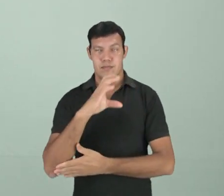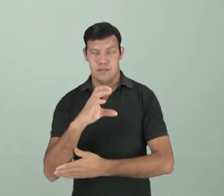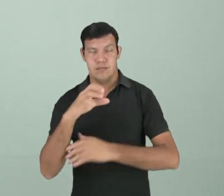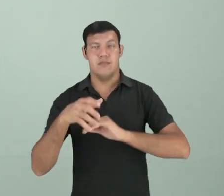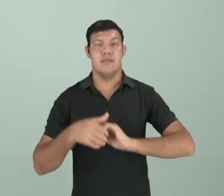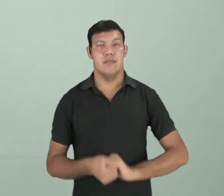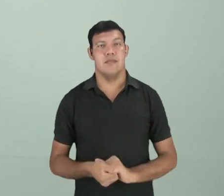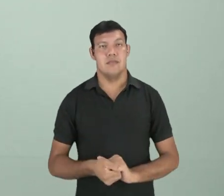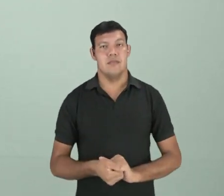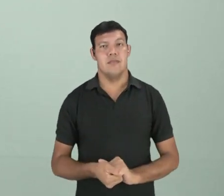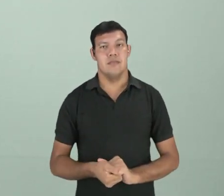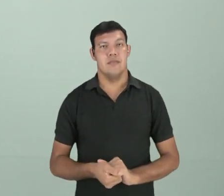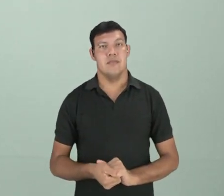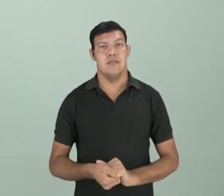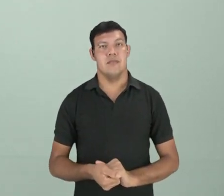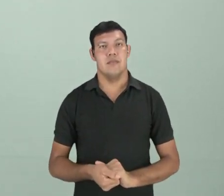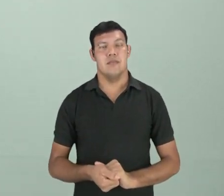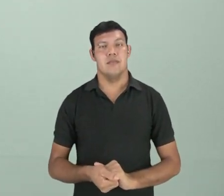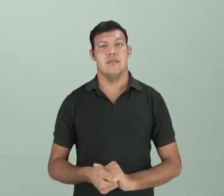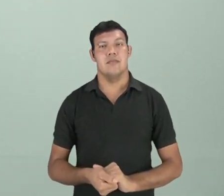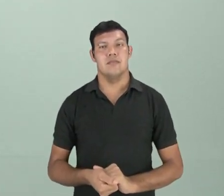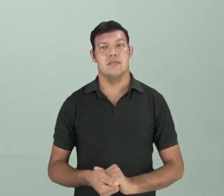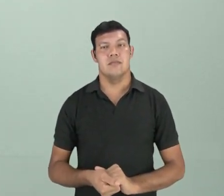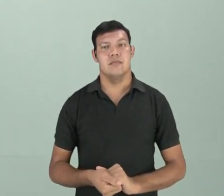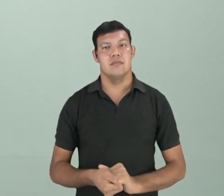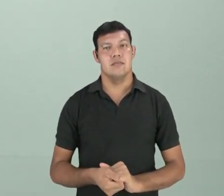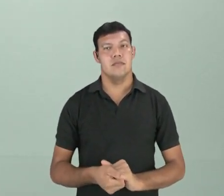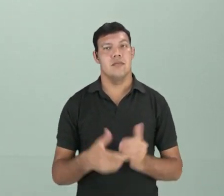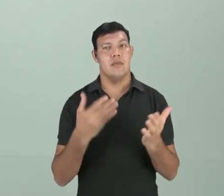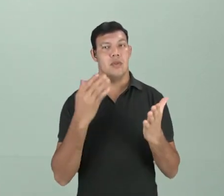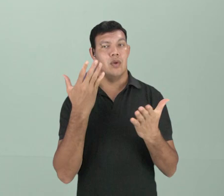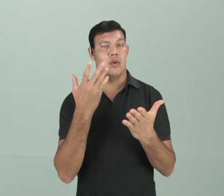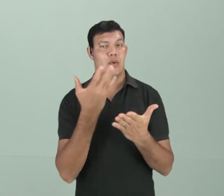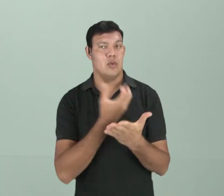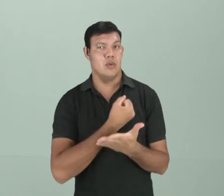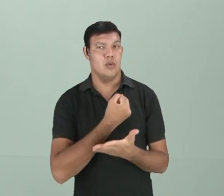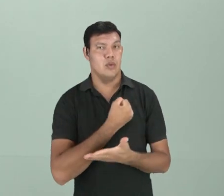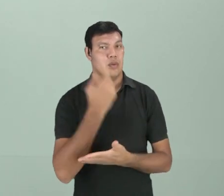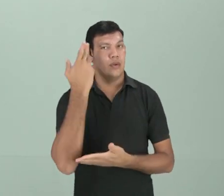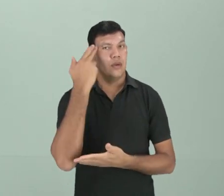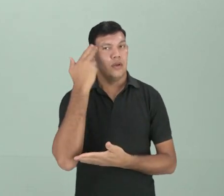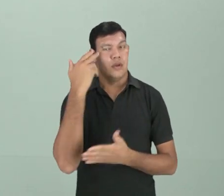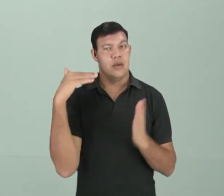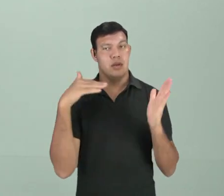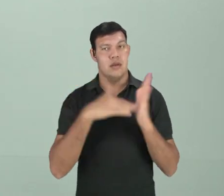MMC, então, mínimo múltiplo comum de números naturais. Até a